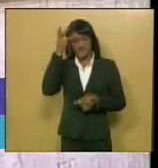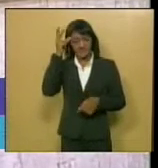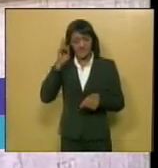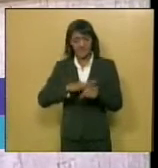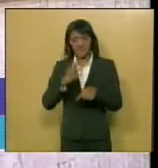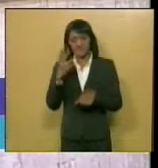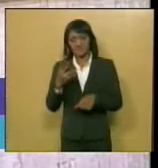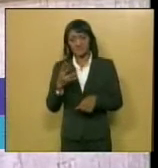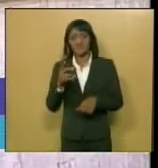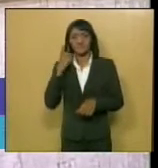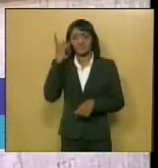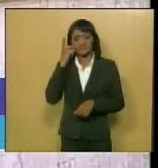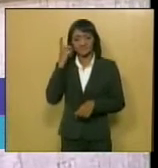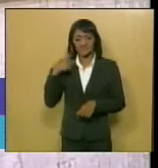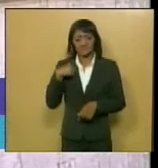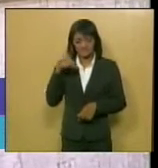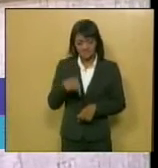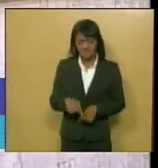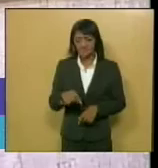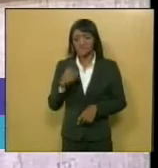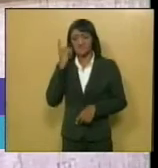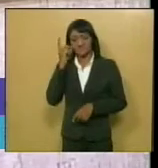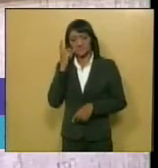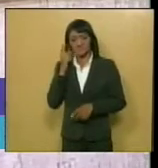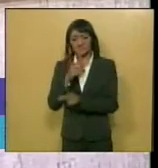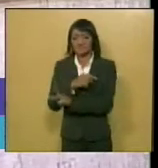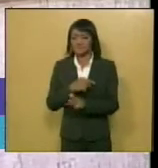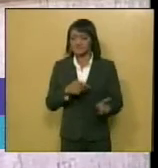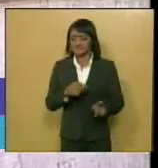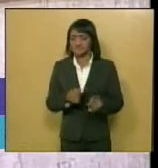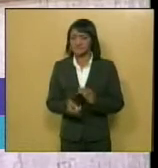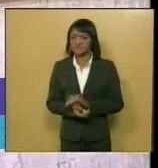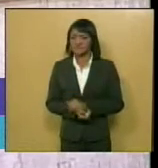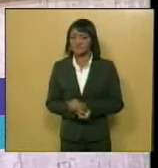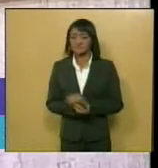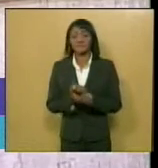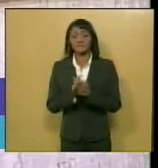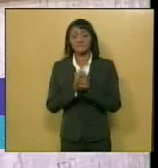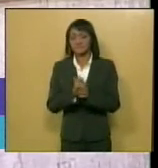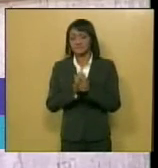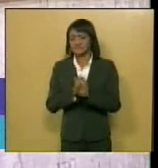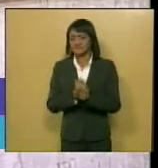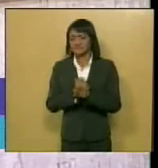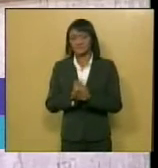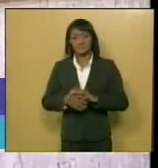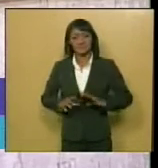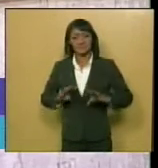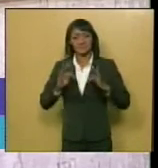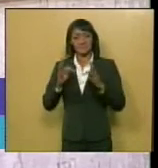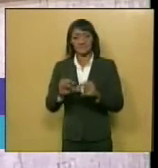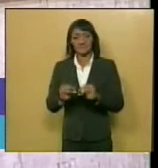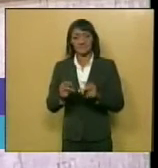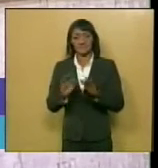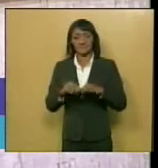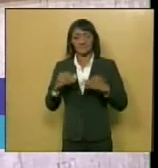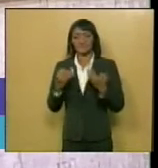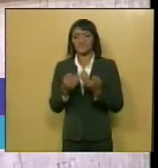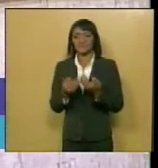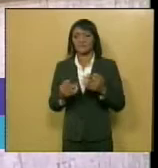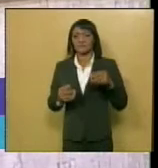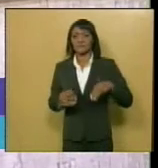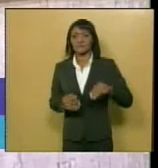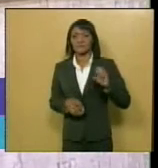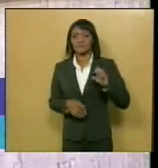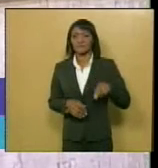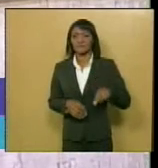deputado, estou aqui sendo deputado, estou na presidência, também quero parabenizar a todos que fazem a família Mendonça. E aqui eu vejo